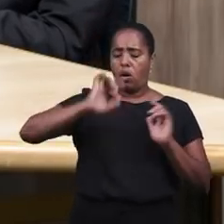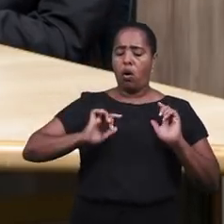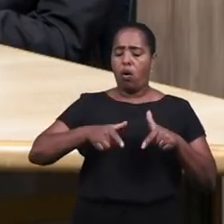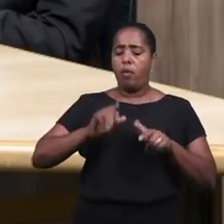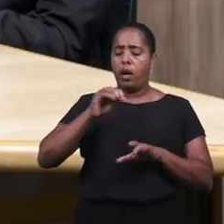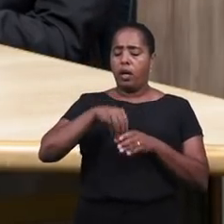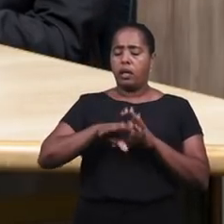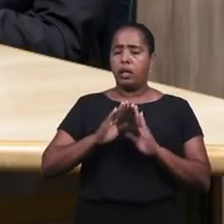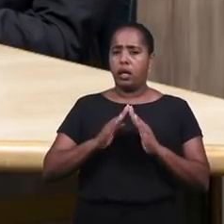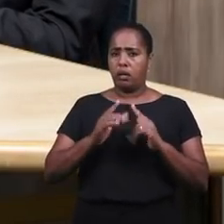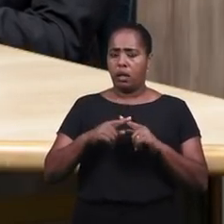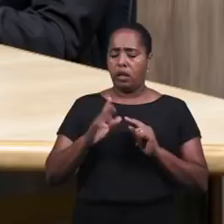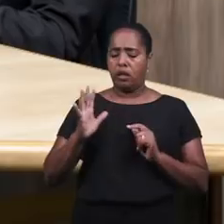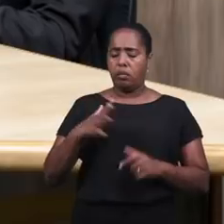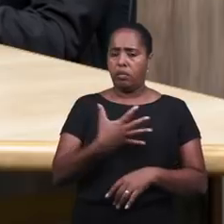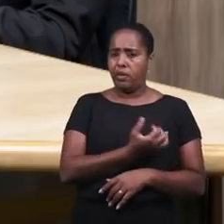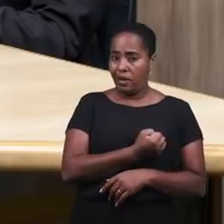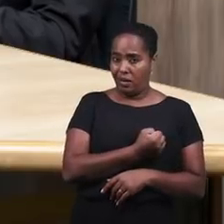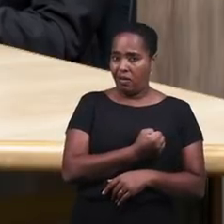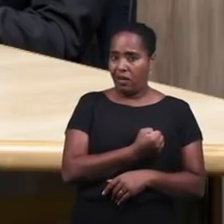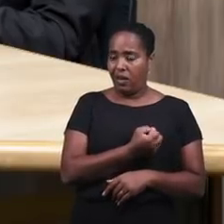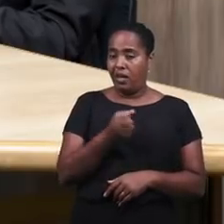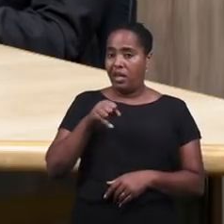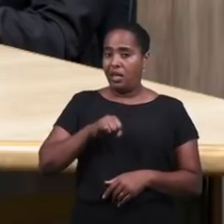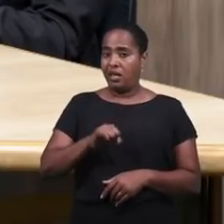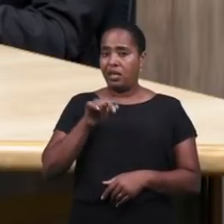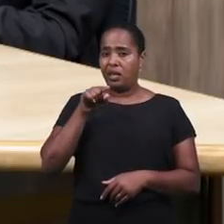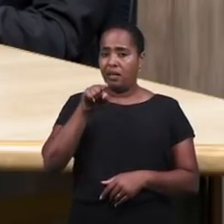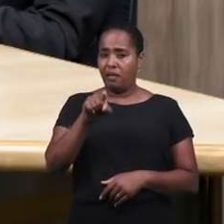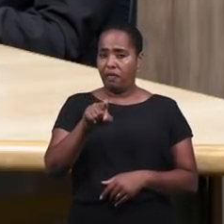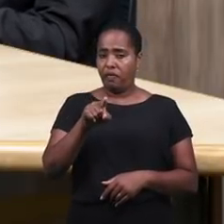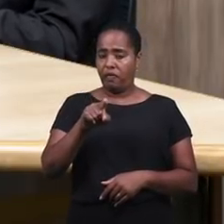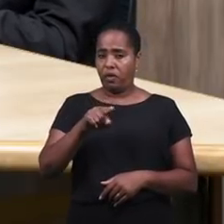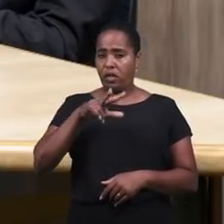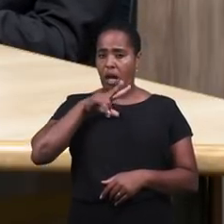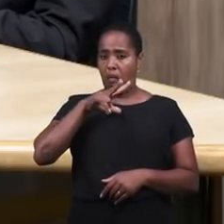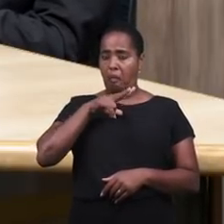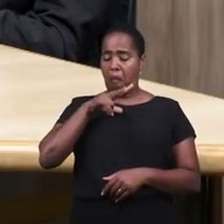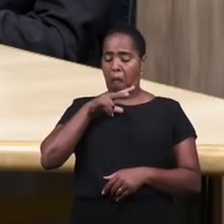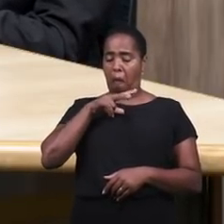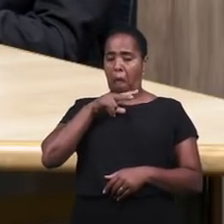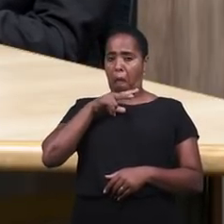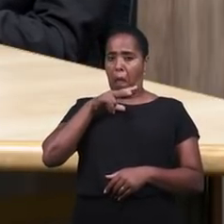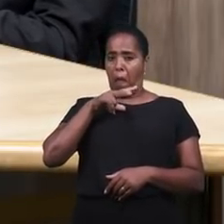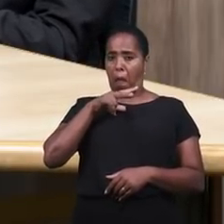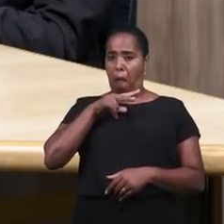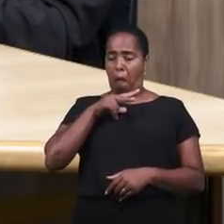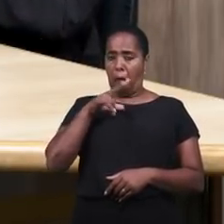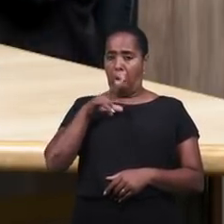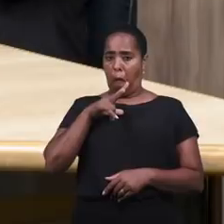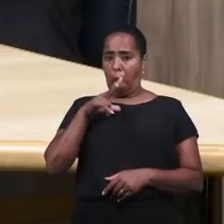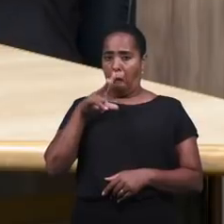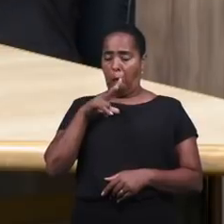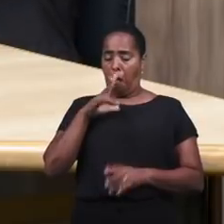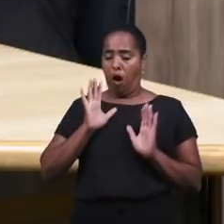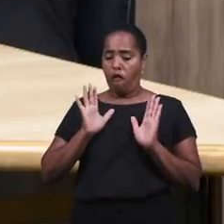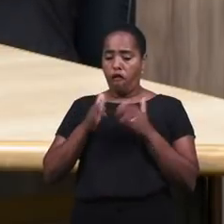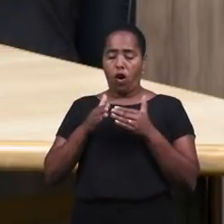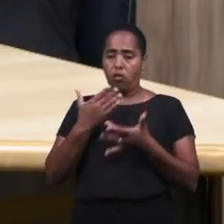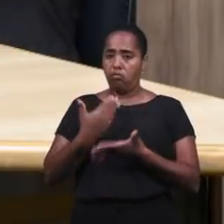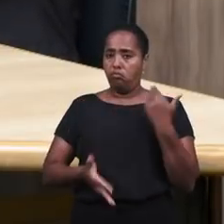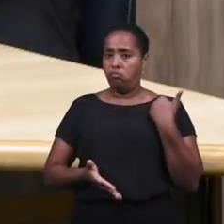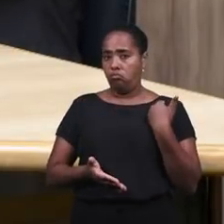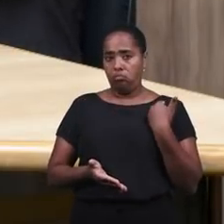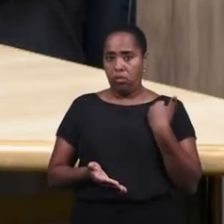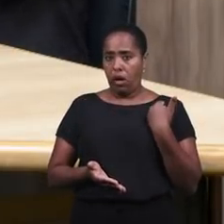Santo opera na igreja para a salvação, se você individualiza isso, você tira o foco, você